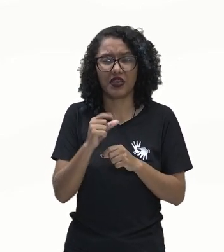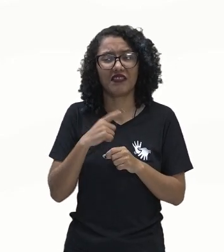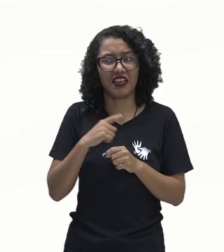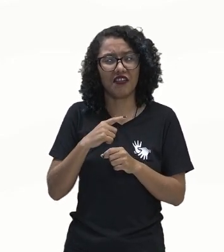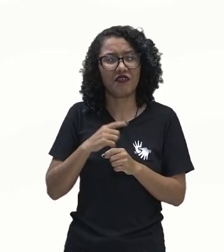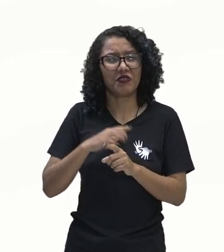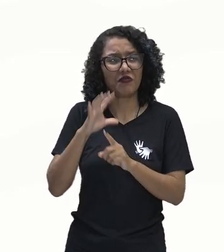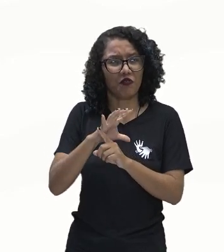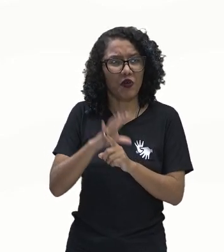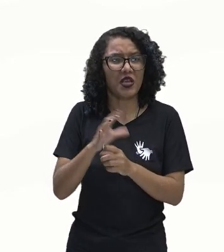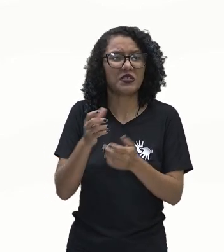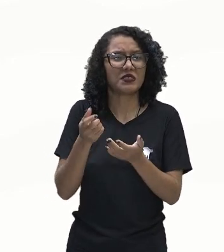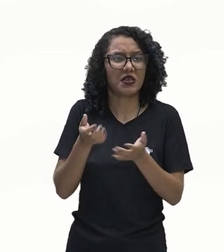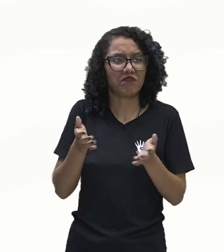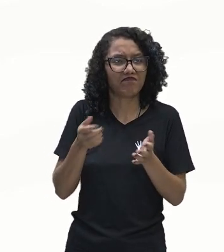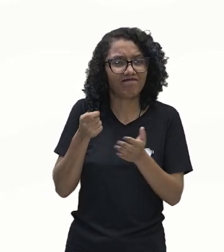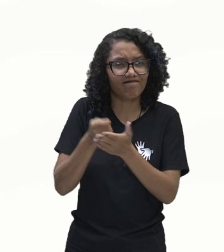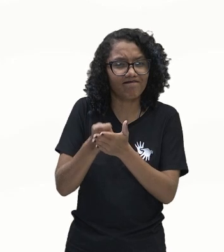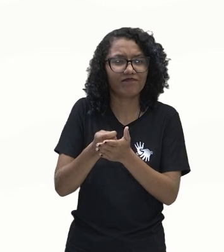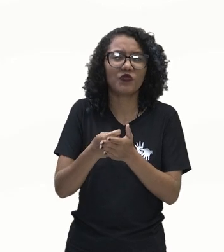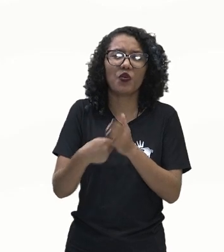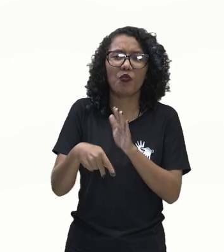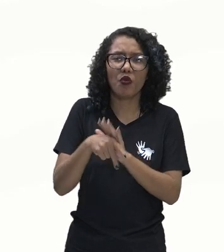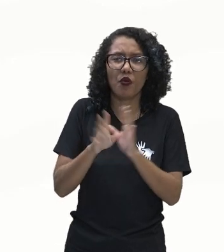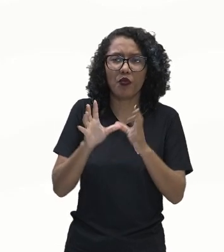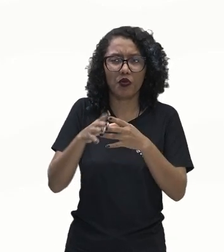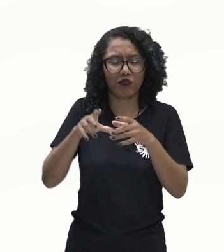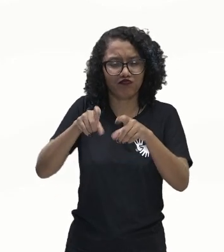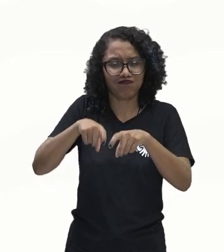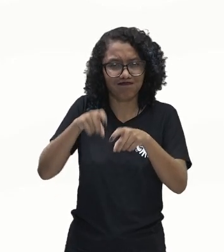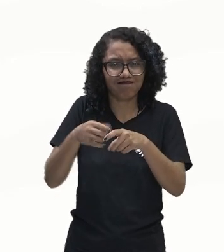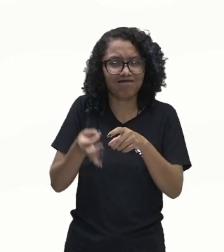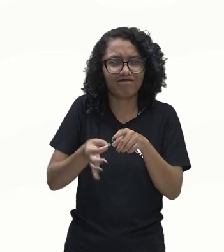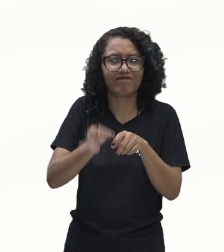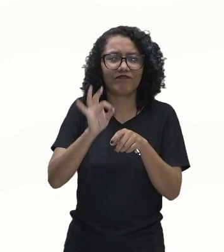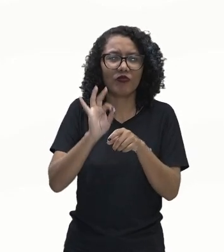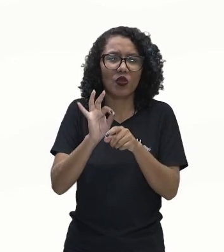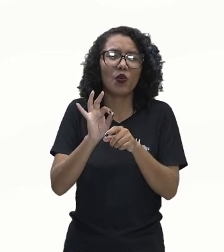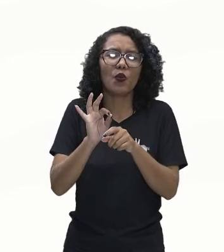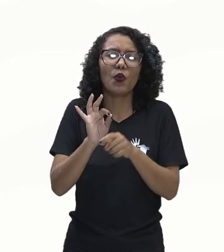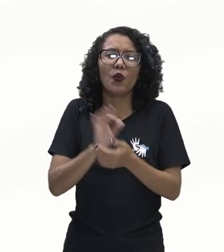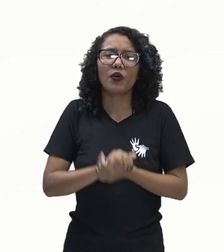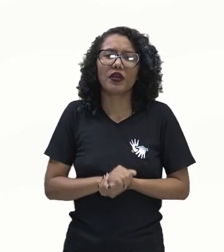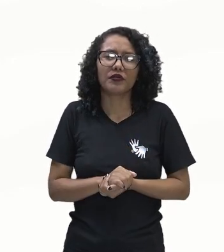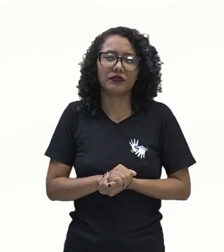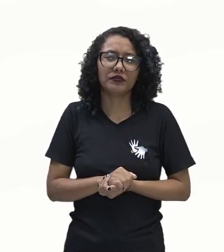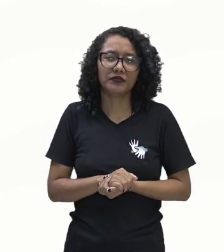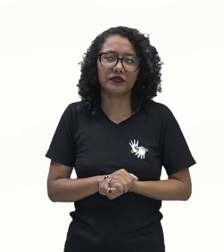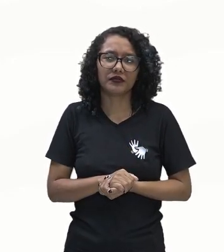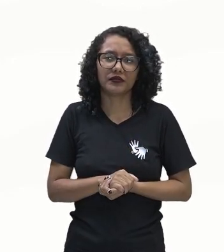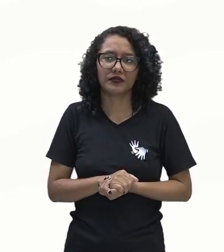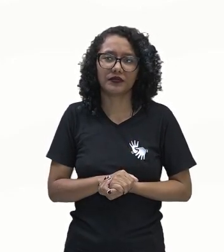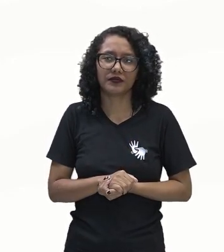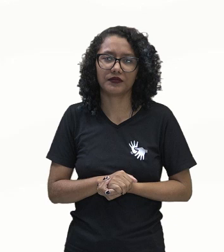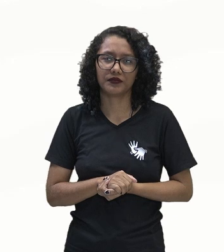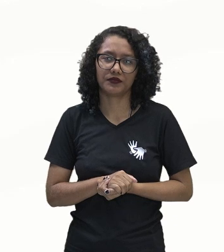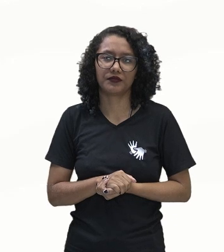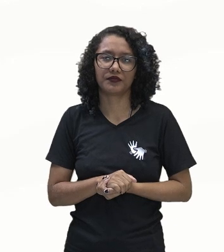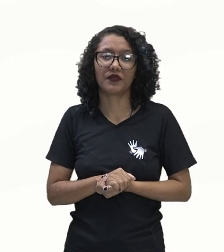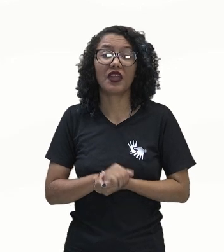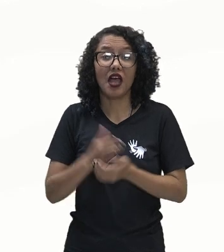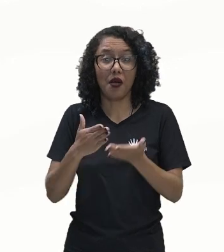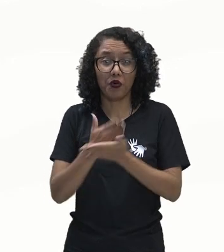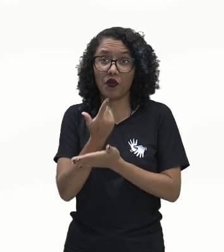Silva Ferraz, que consistia na redução das taxas de importação. Olhem só, a Alves Branco,